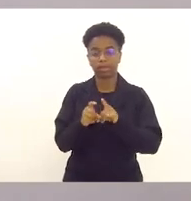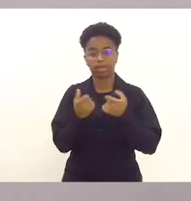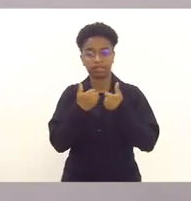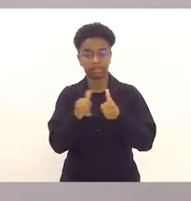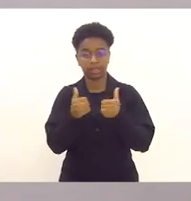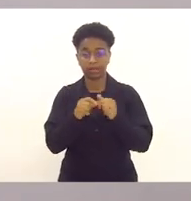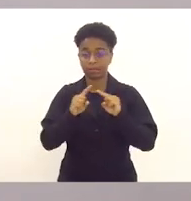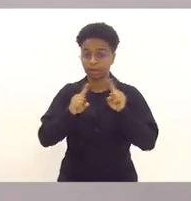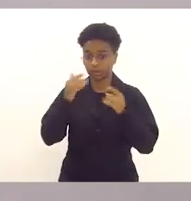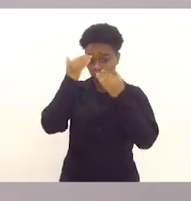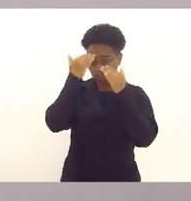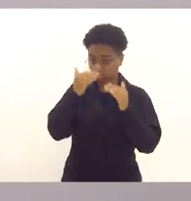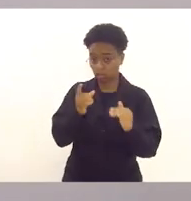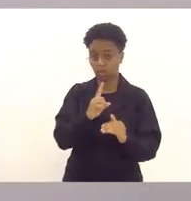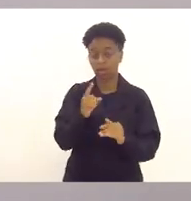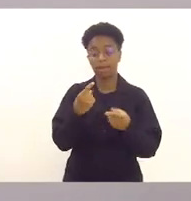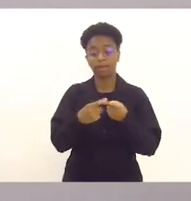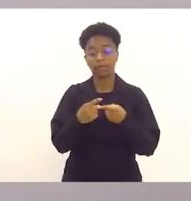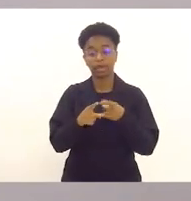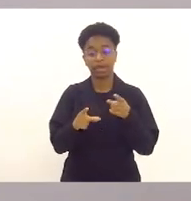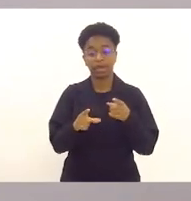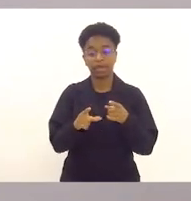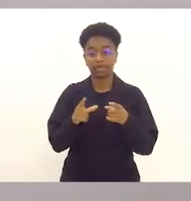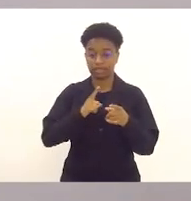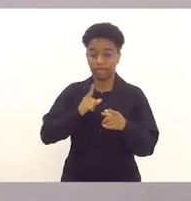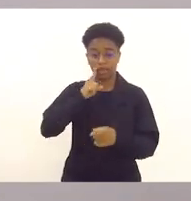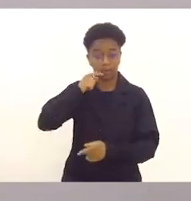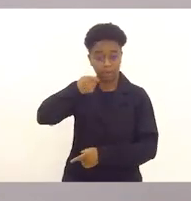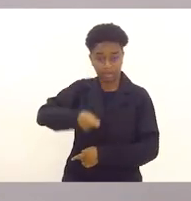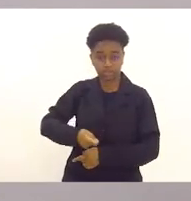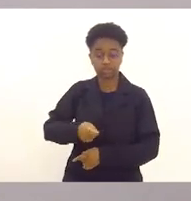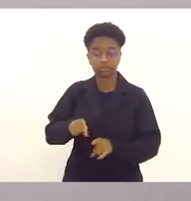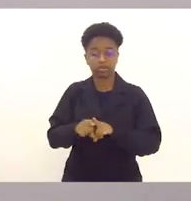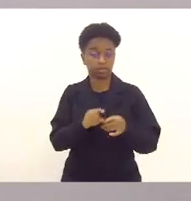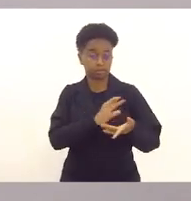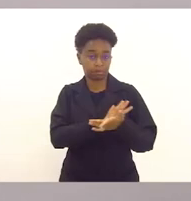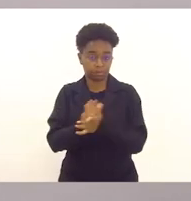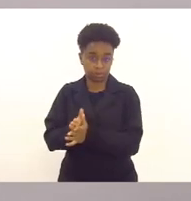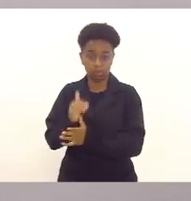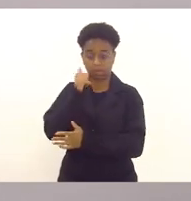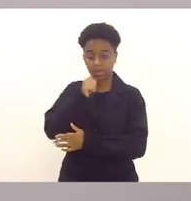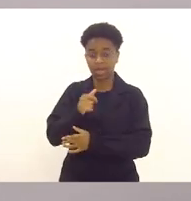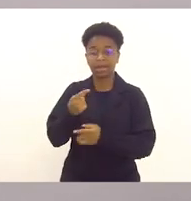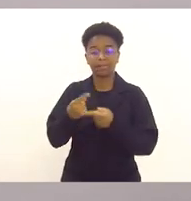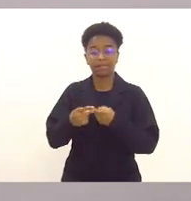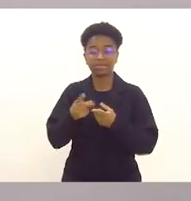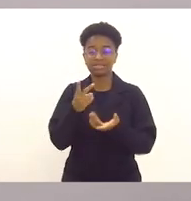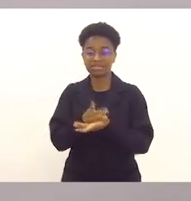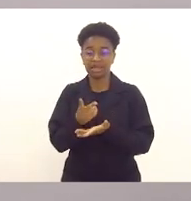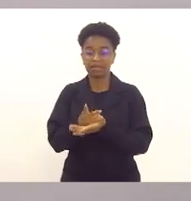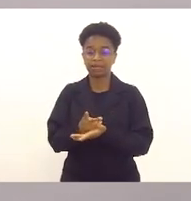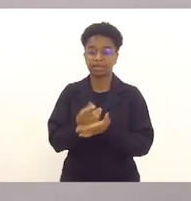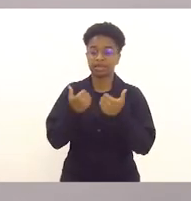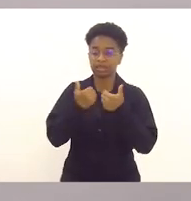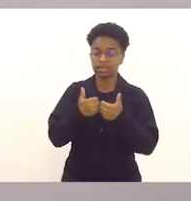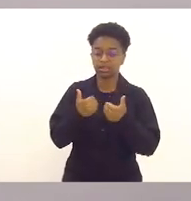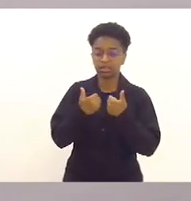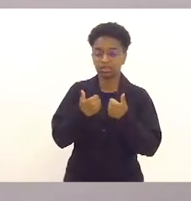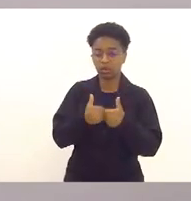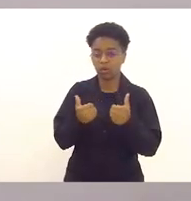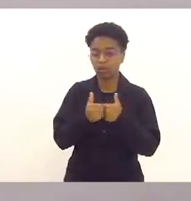é além do machismo da misoginia são trens lotados ônibus lotados